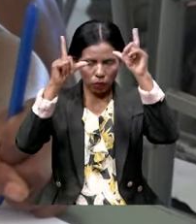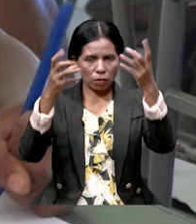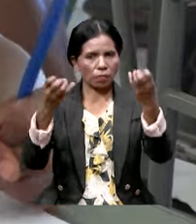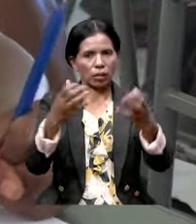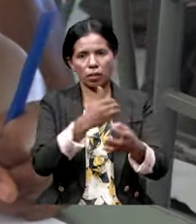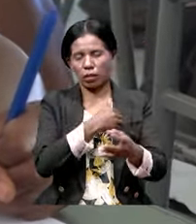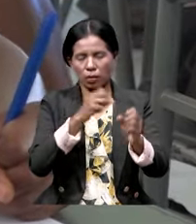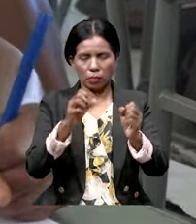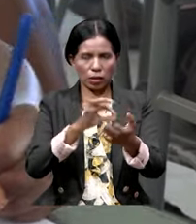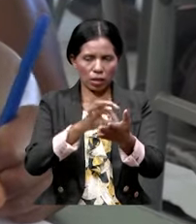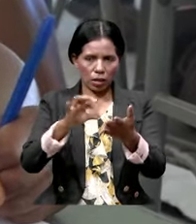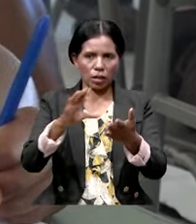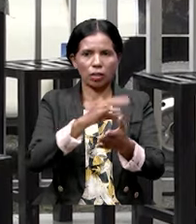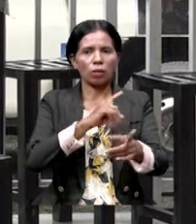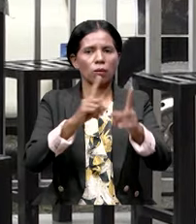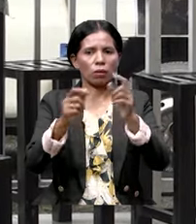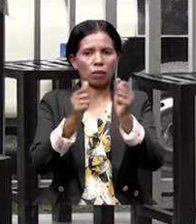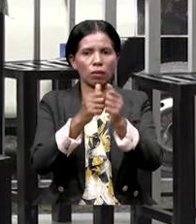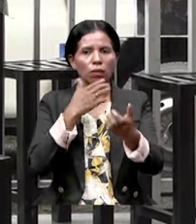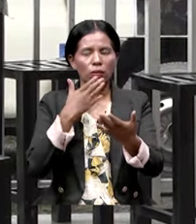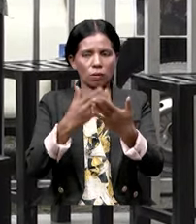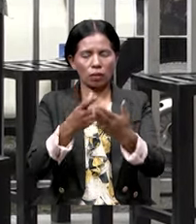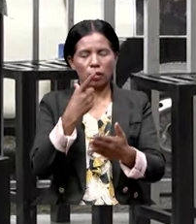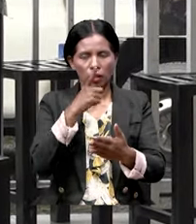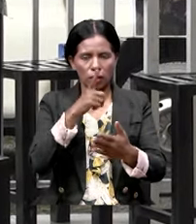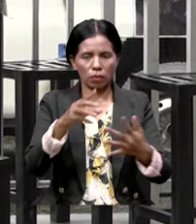bele hakerek no kolia hodiak lian oficial.